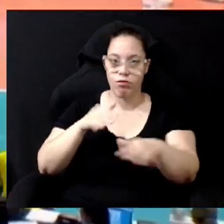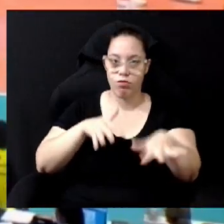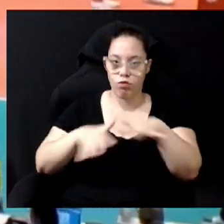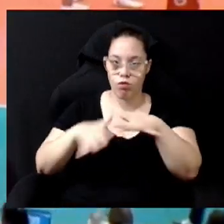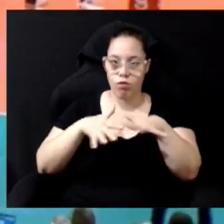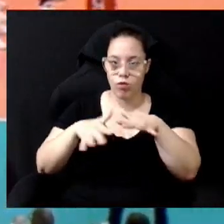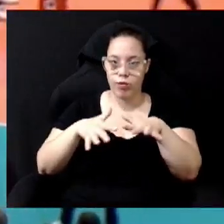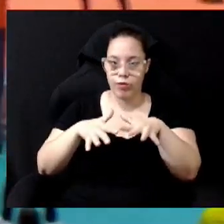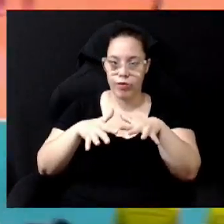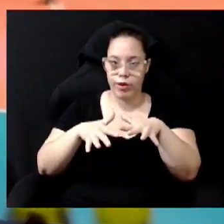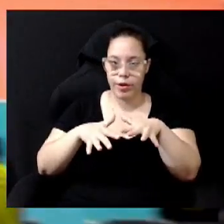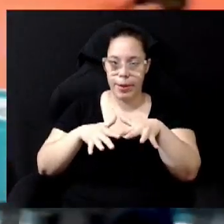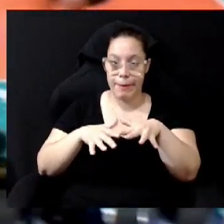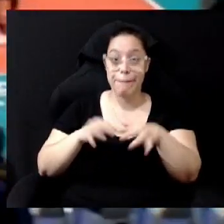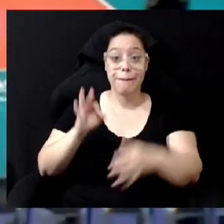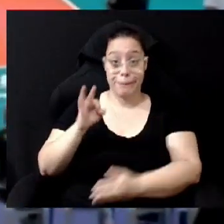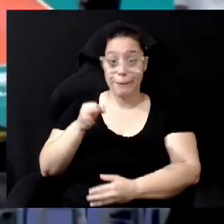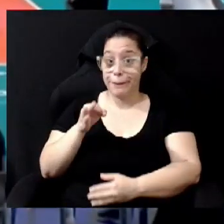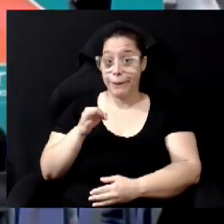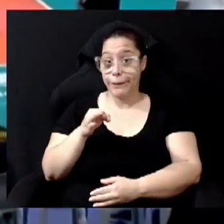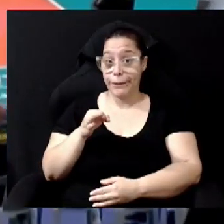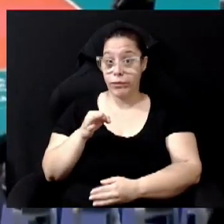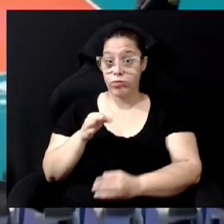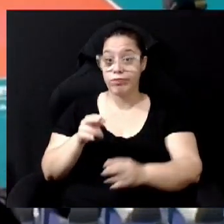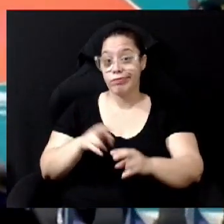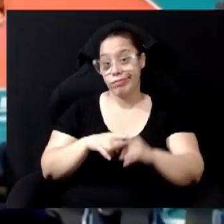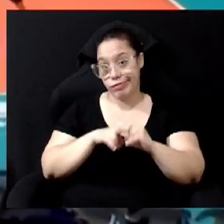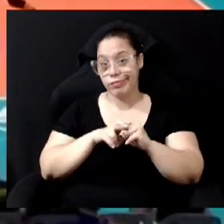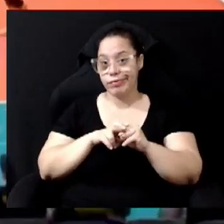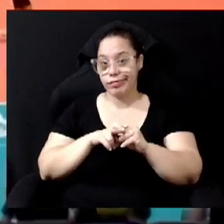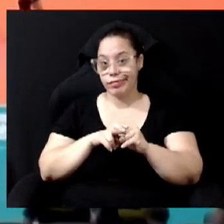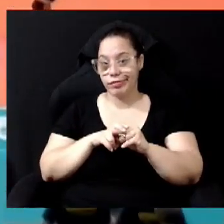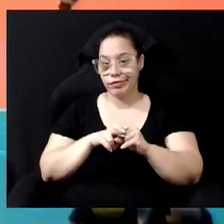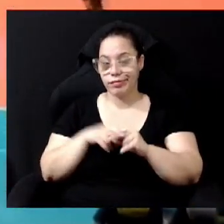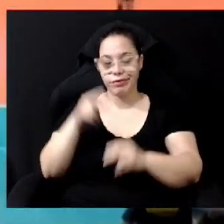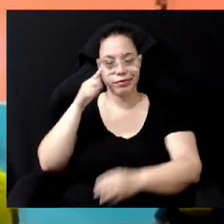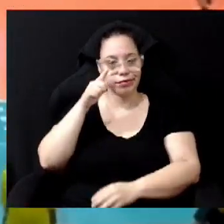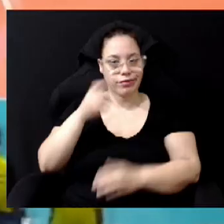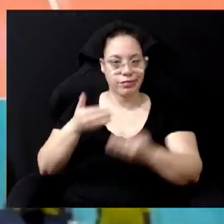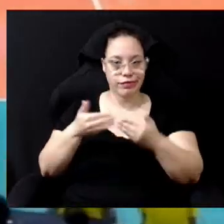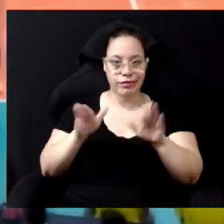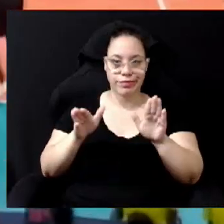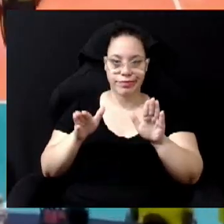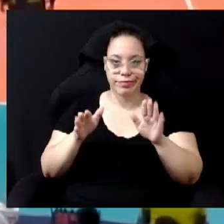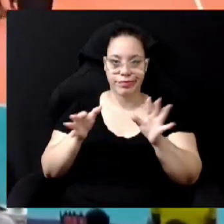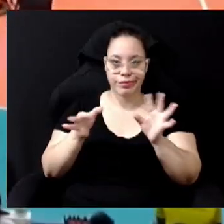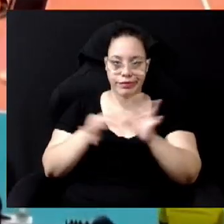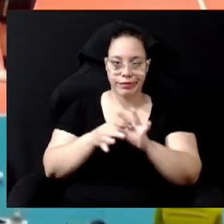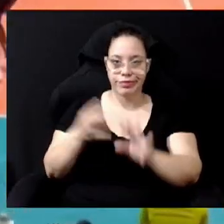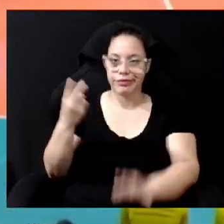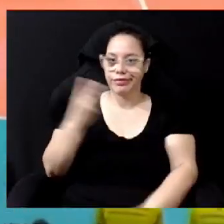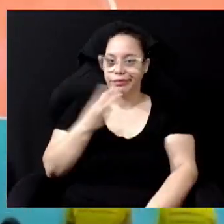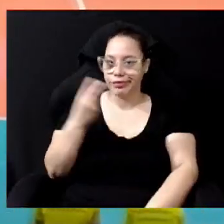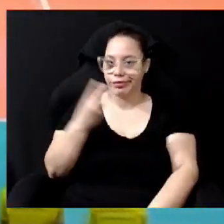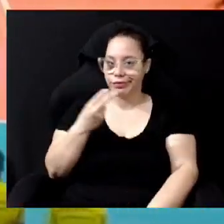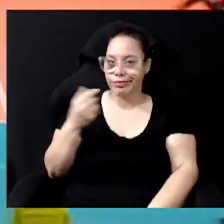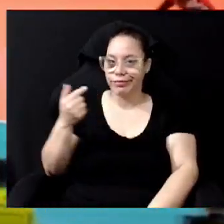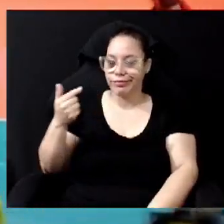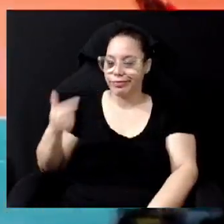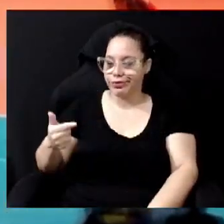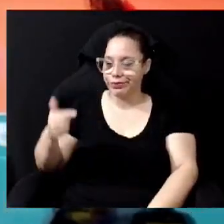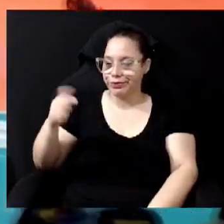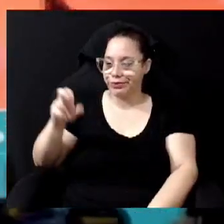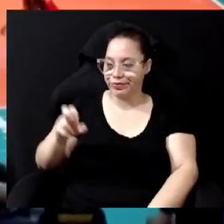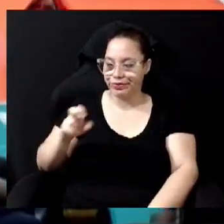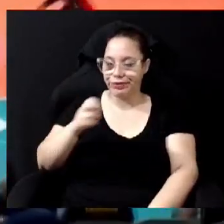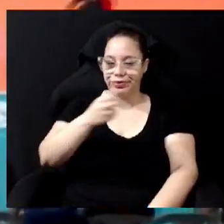ataque funcionou e com isso a equipe conseguiu abrir e fechou a segunda parcial em